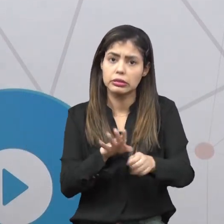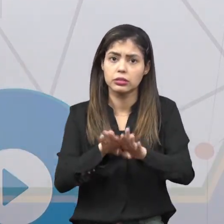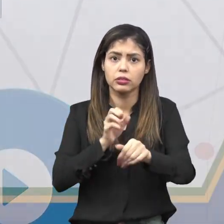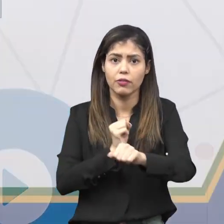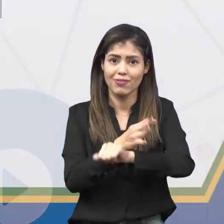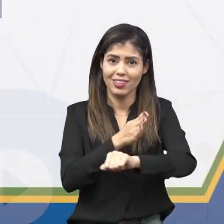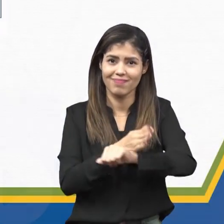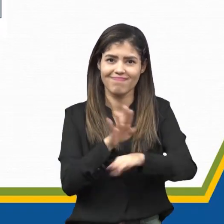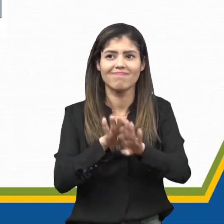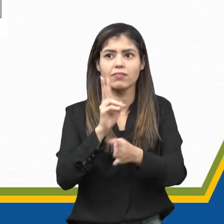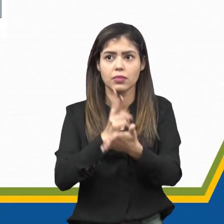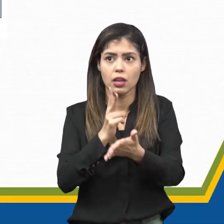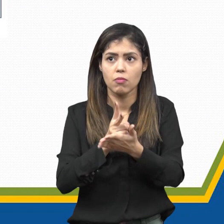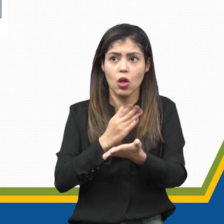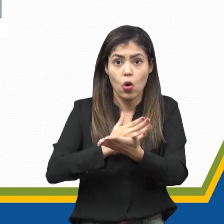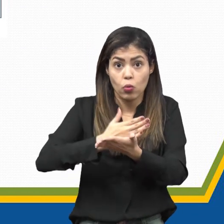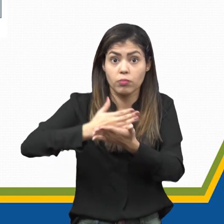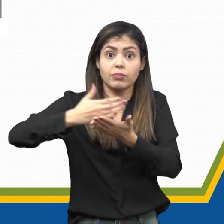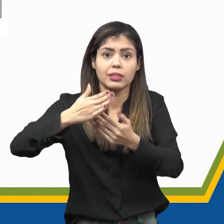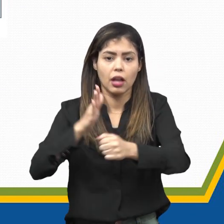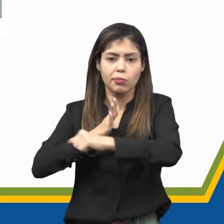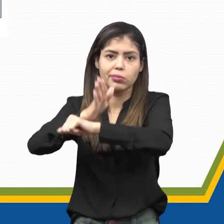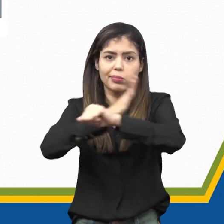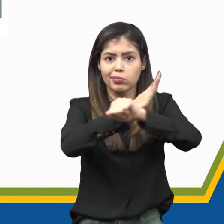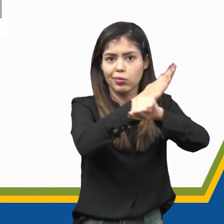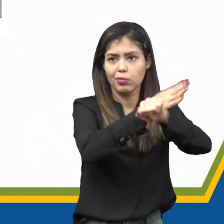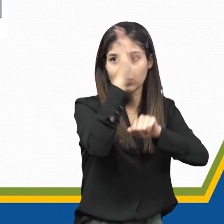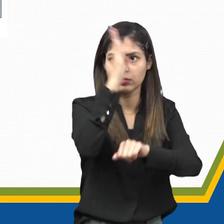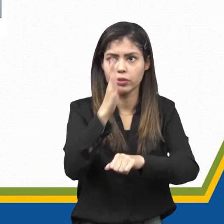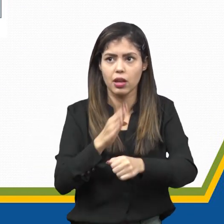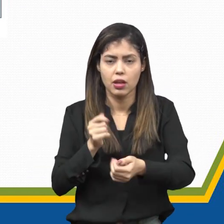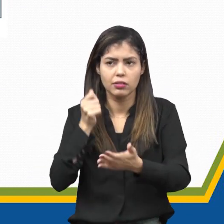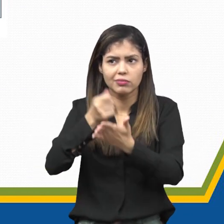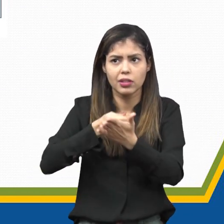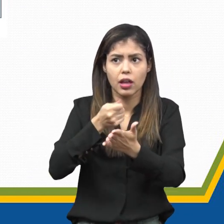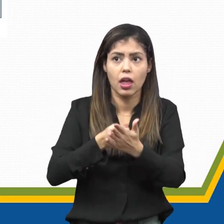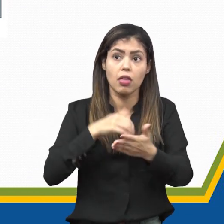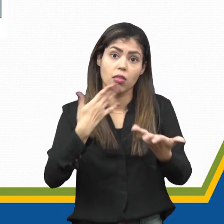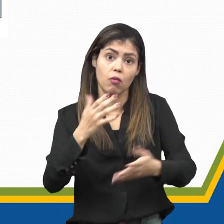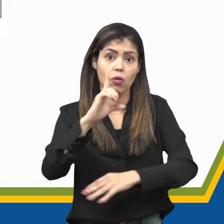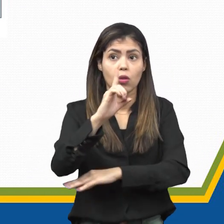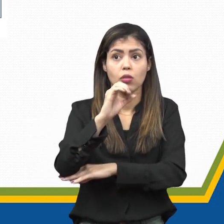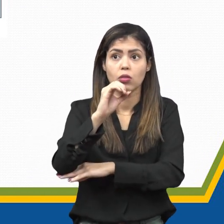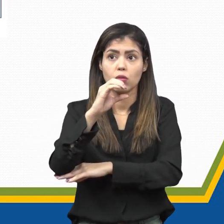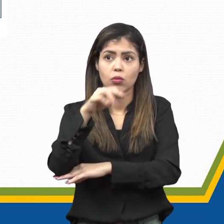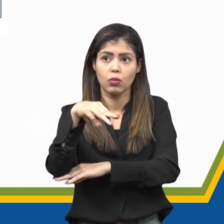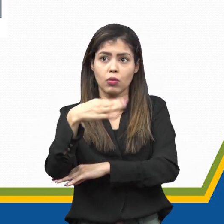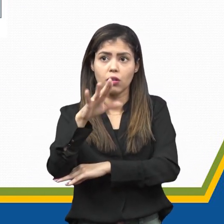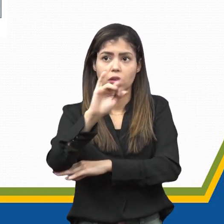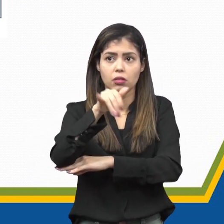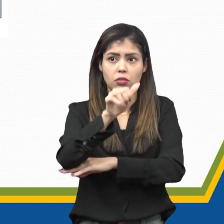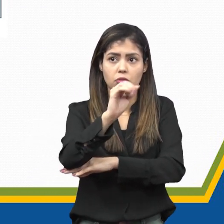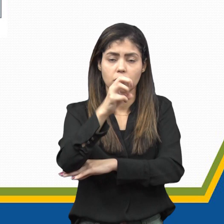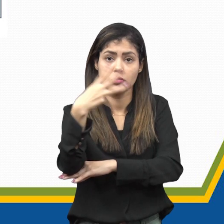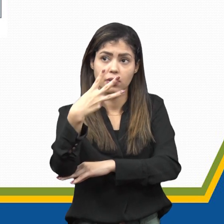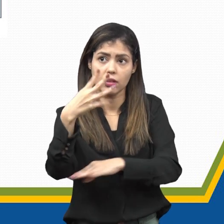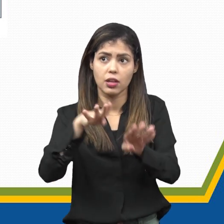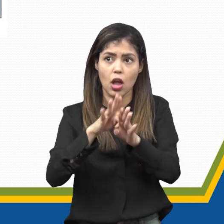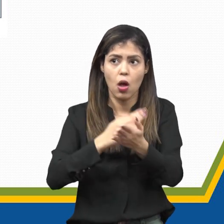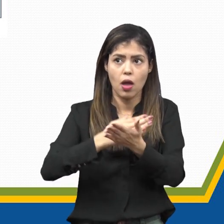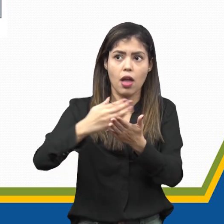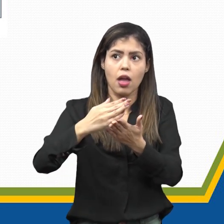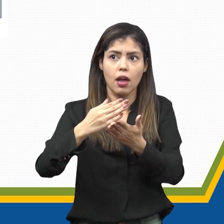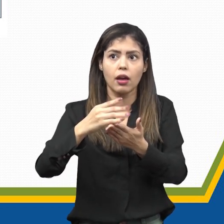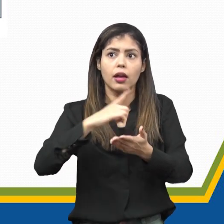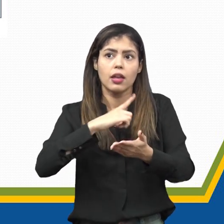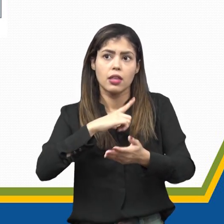as tentativas de invasões elas se intensificam, né? E Dom João ele decide por iniciar efetivamente então a